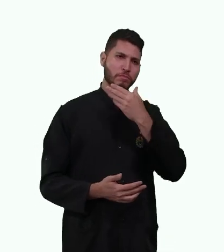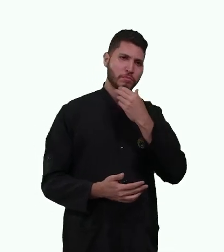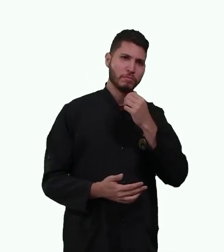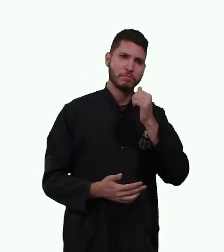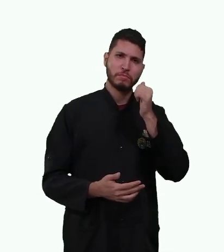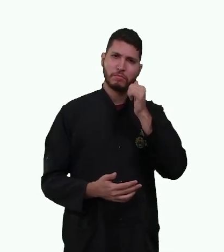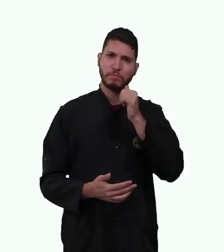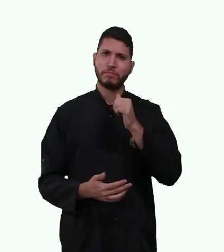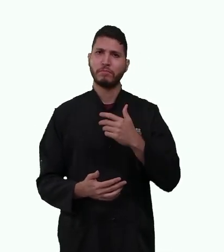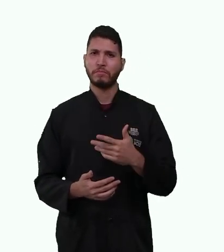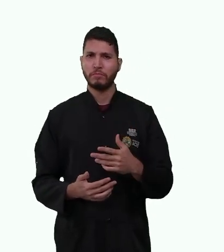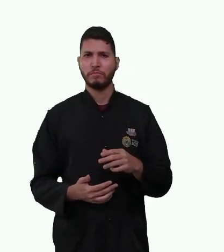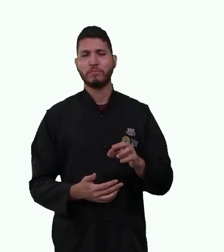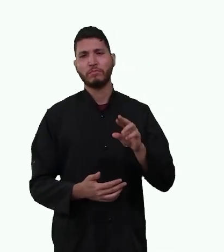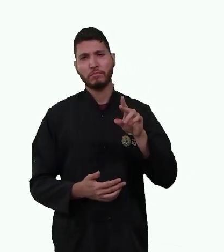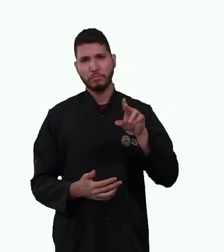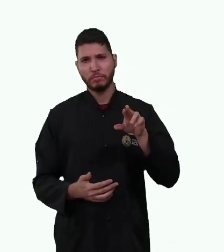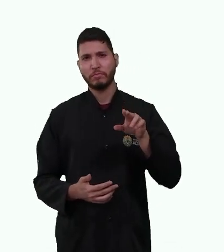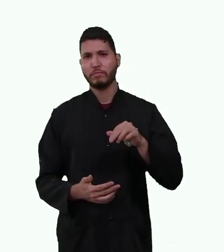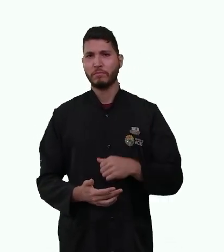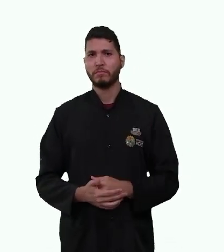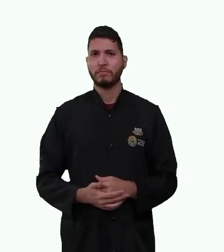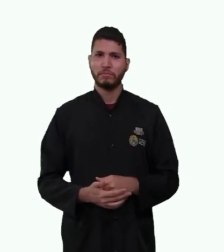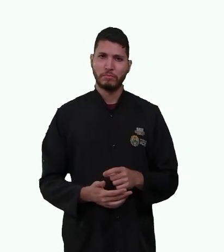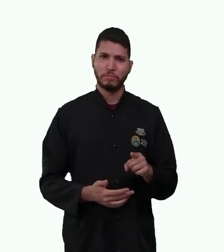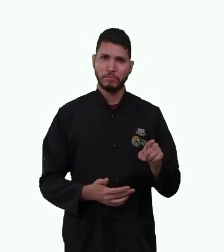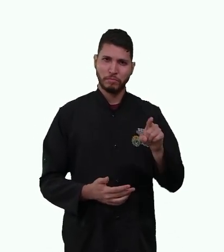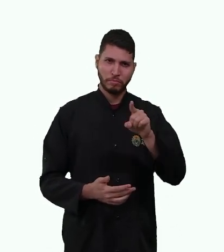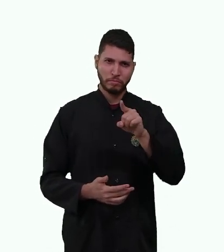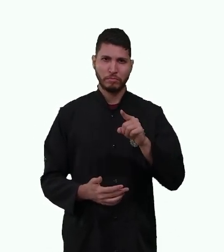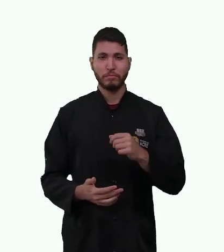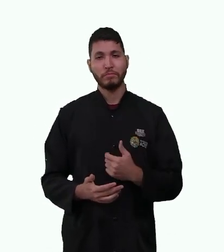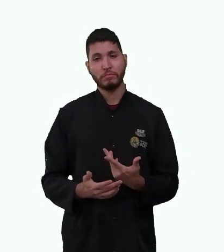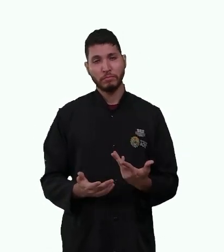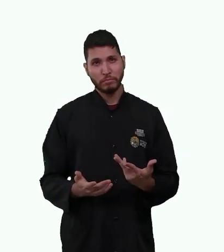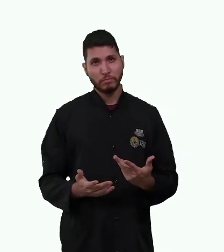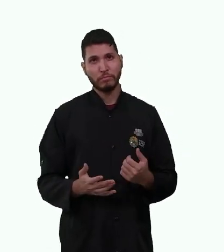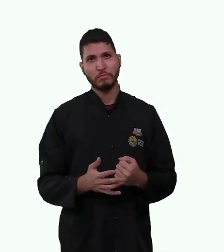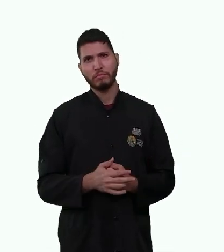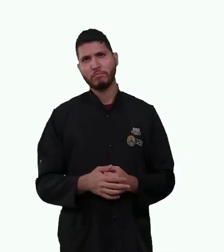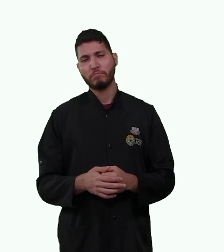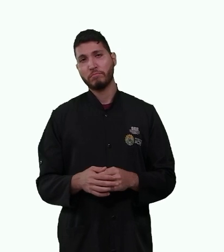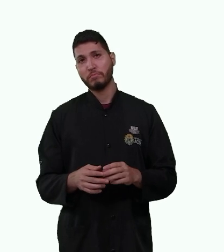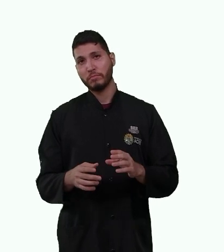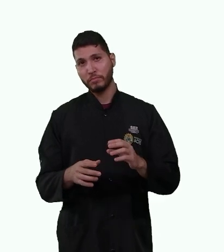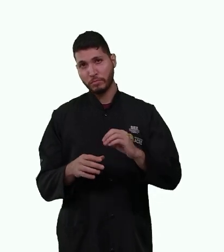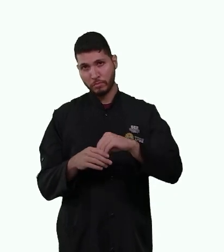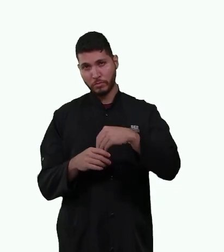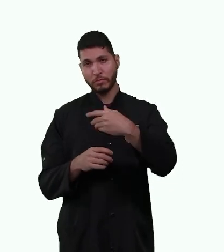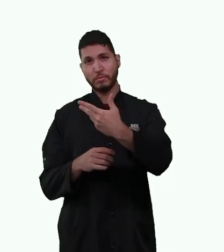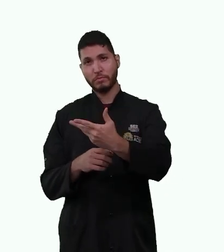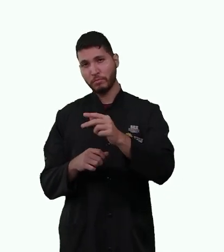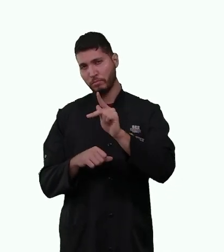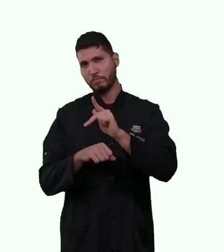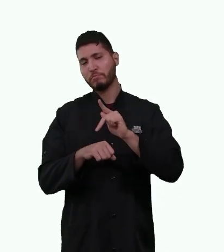hermanos. E ustedes son, o exemplo, ustedes son